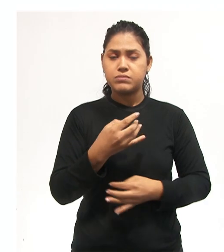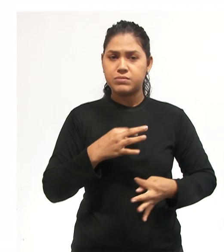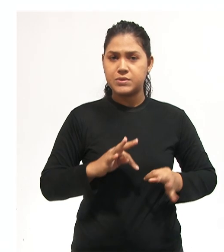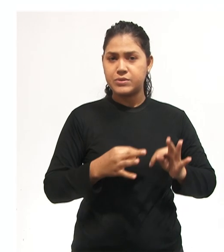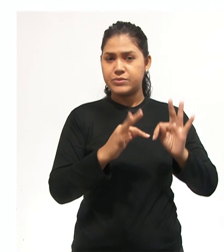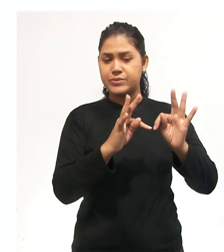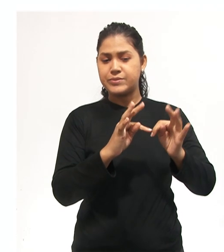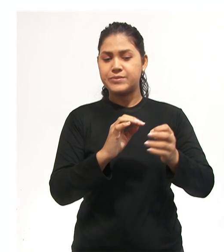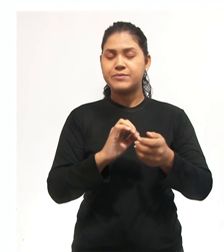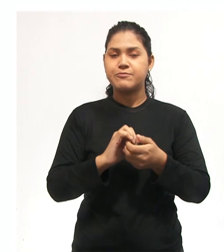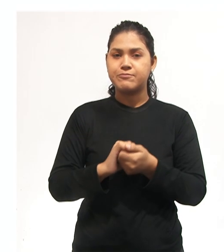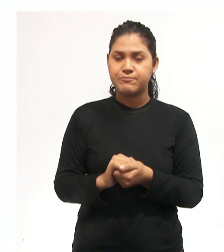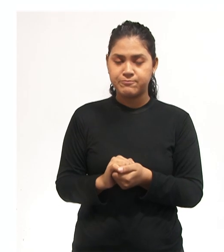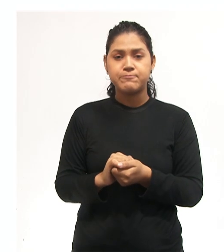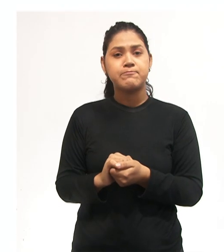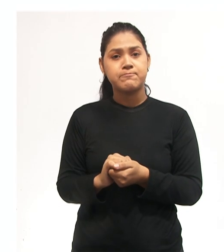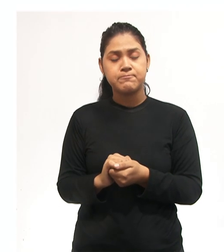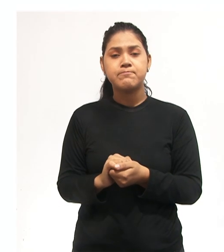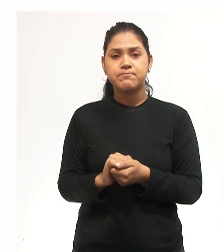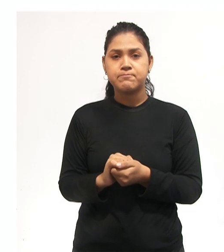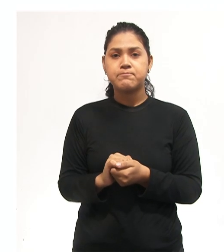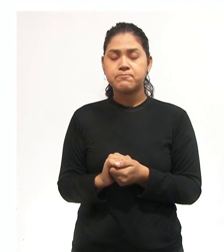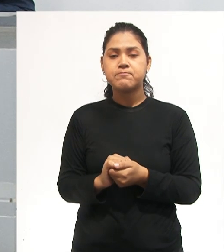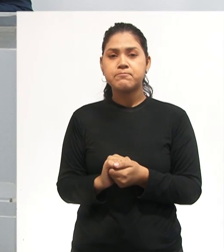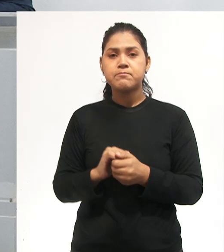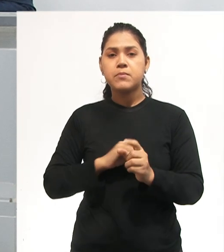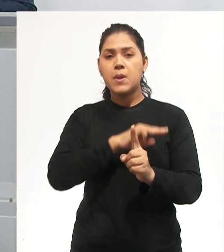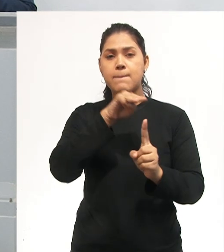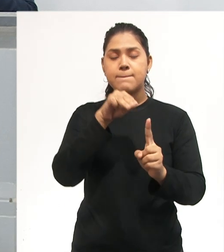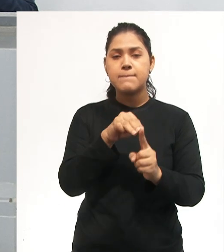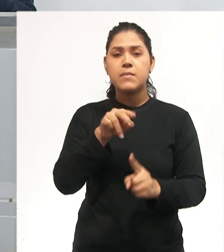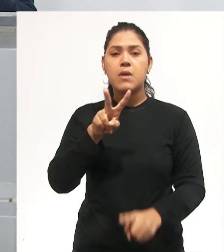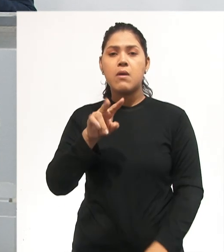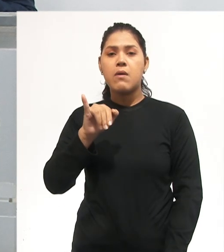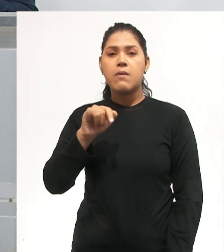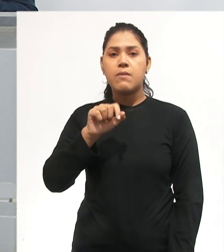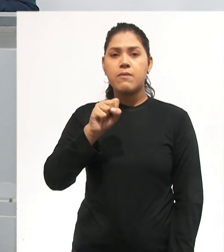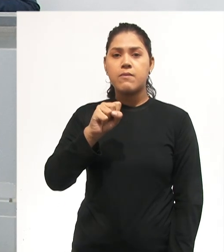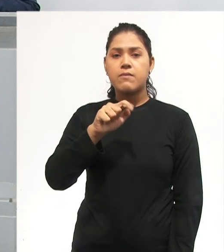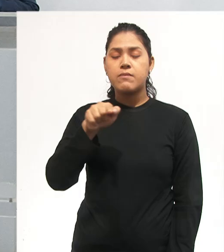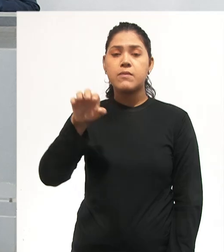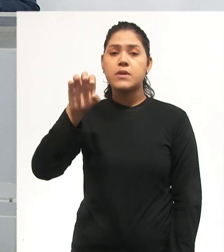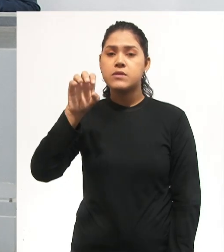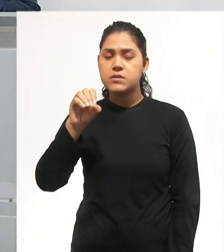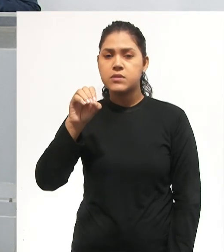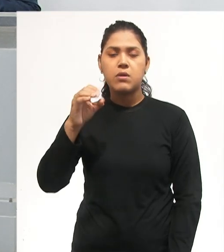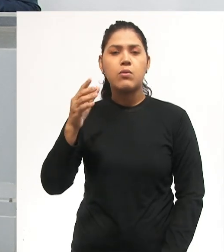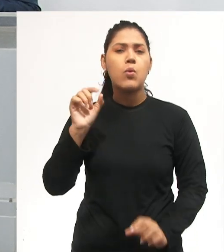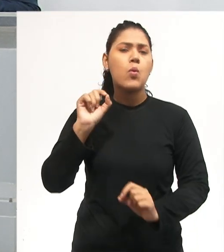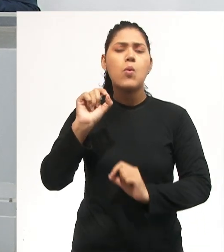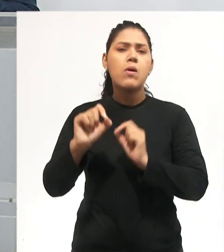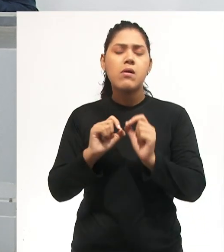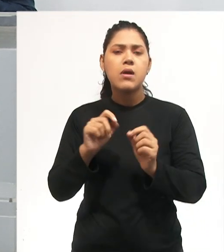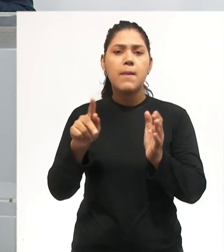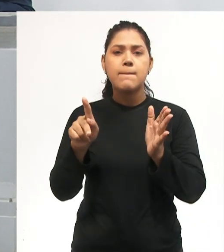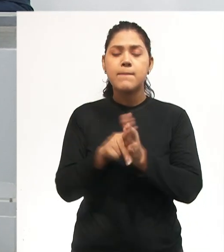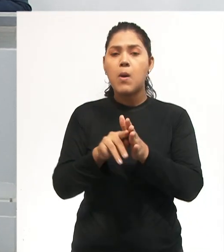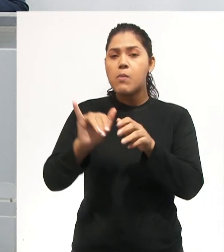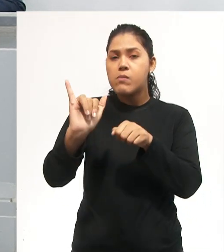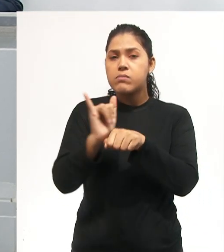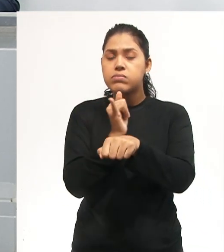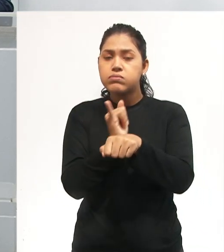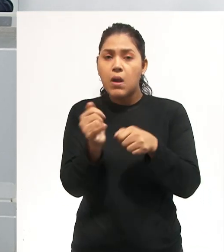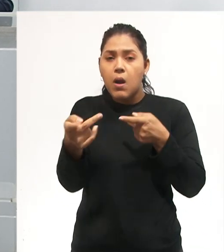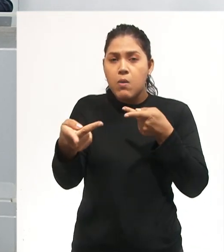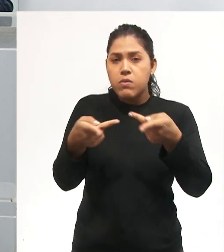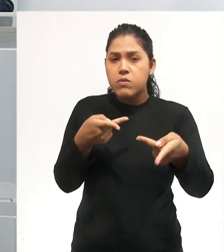de longo prazo é um outro ponto importante, né? E aí a gente tem, dentro desse escopo, o